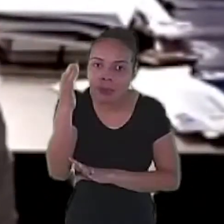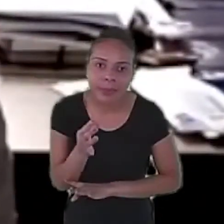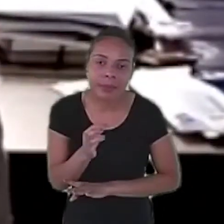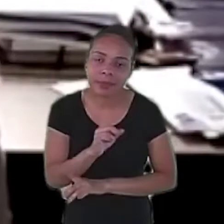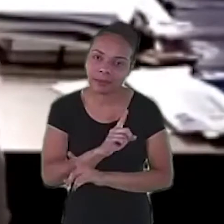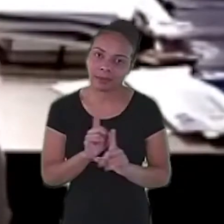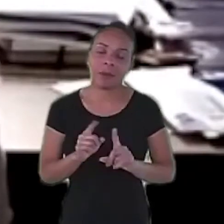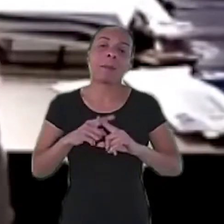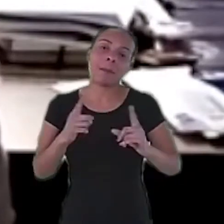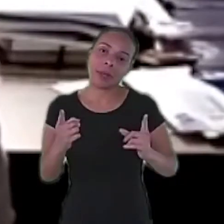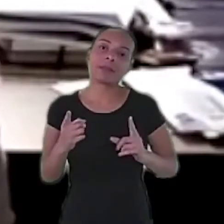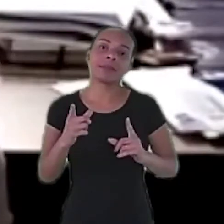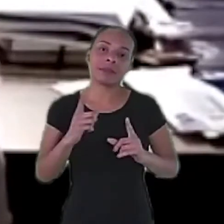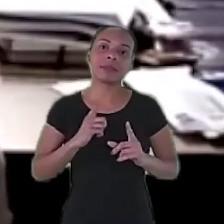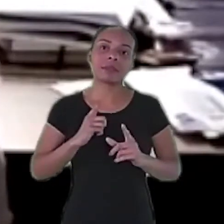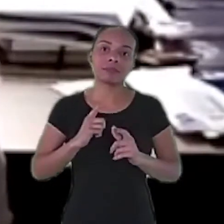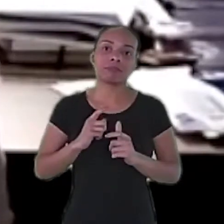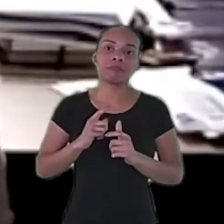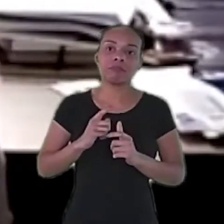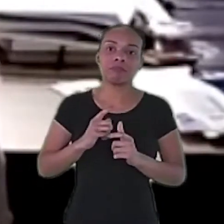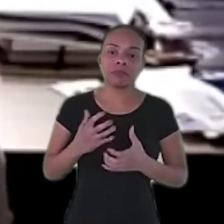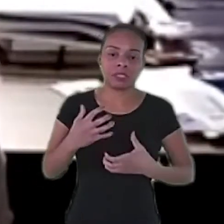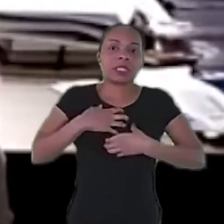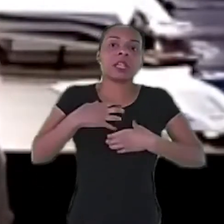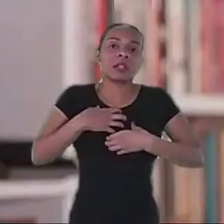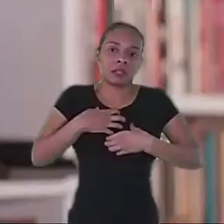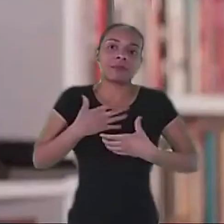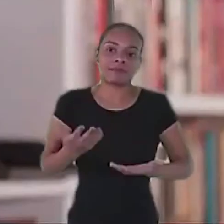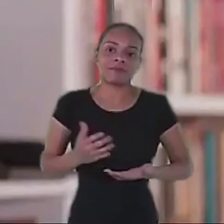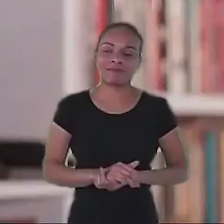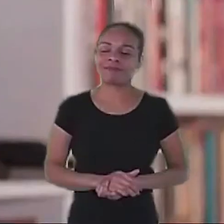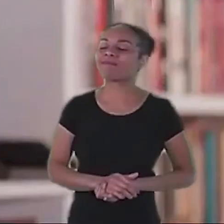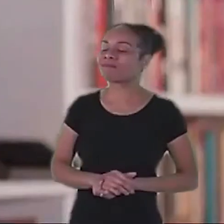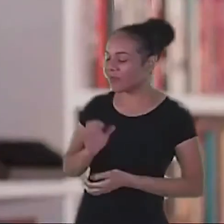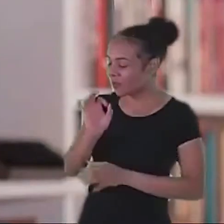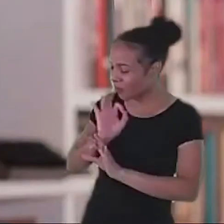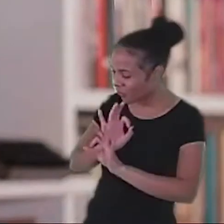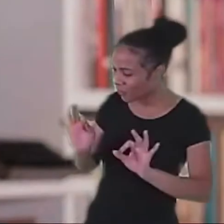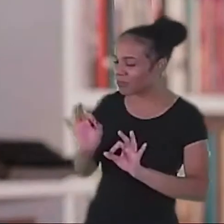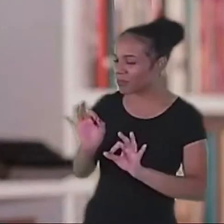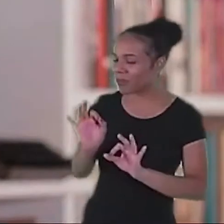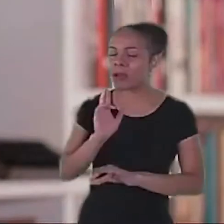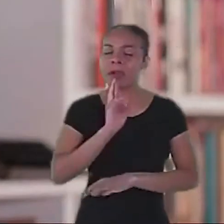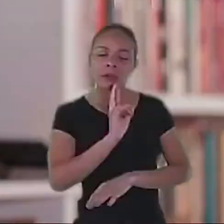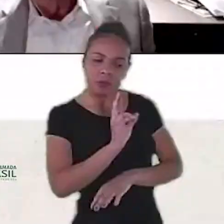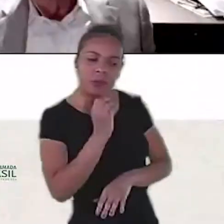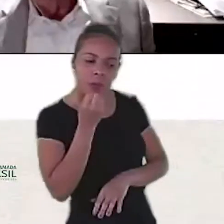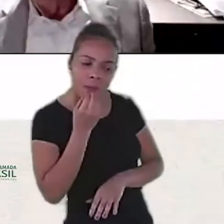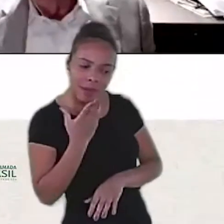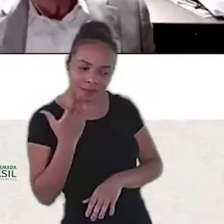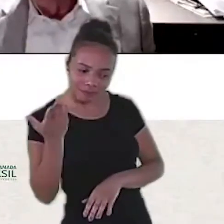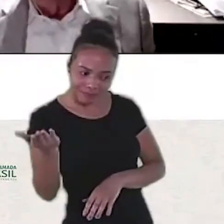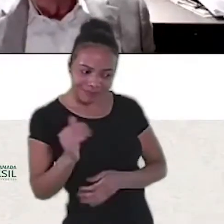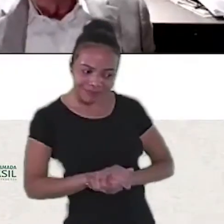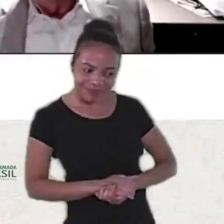o tempo inteiro. Tá bom, respondeu bem, Barreto. Vai. Gostou não,